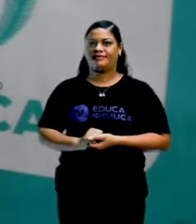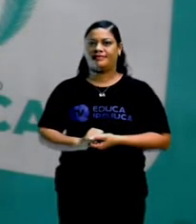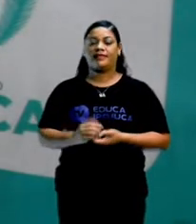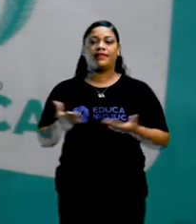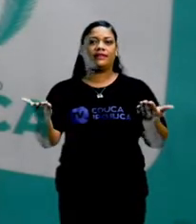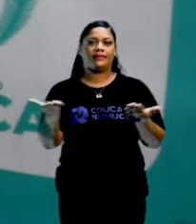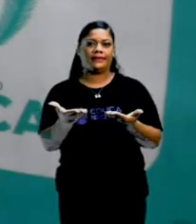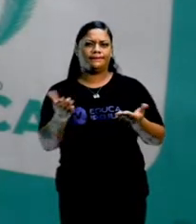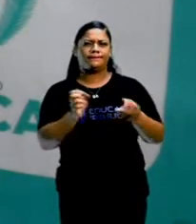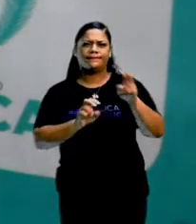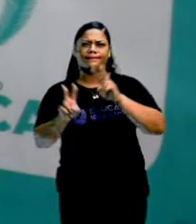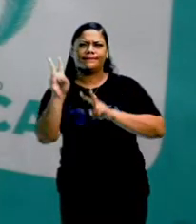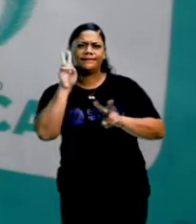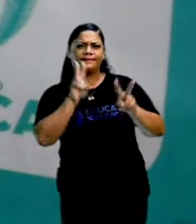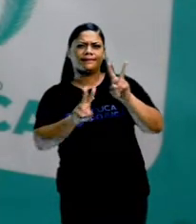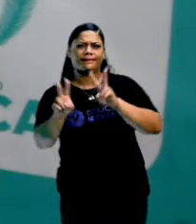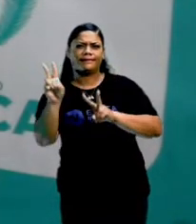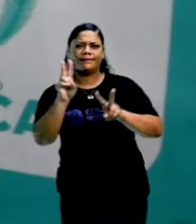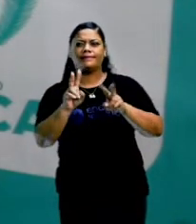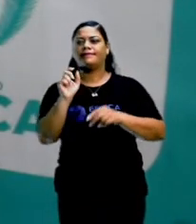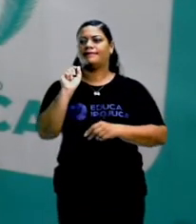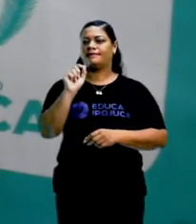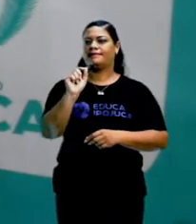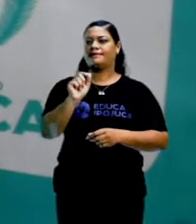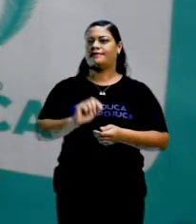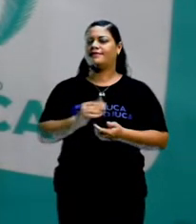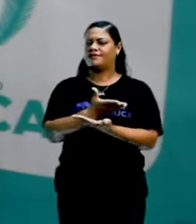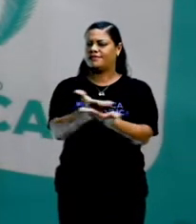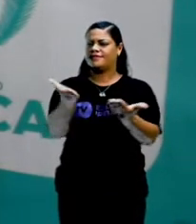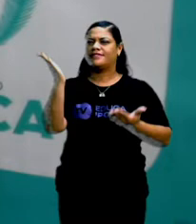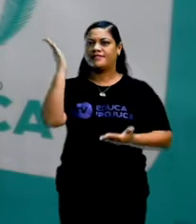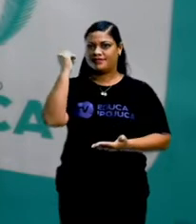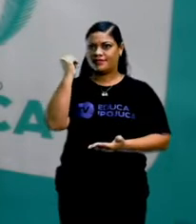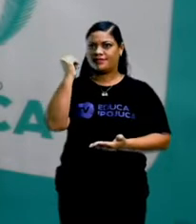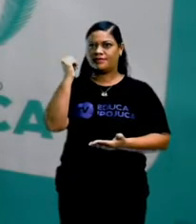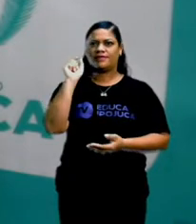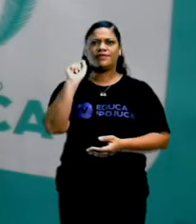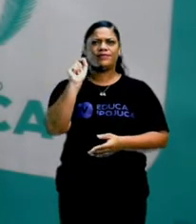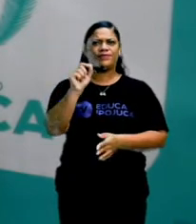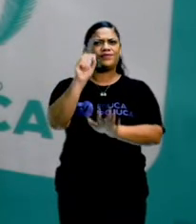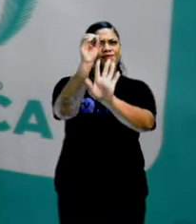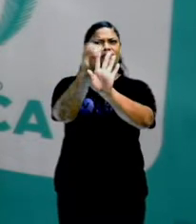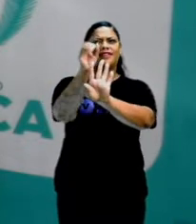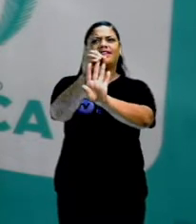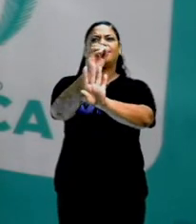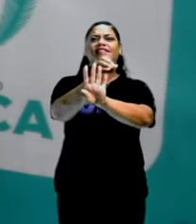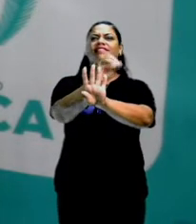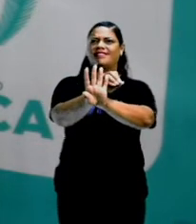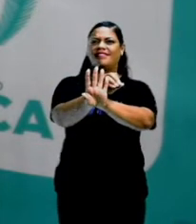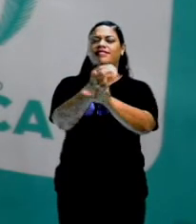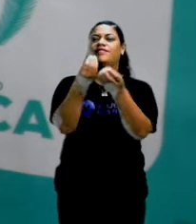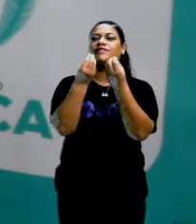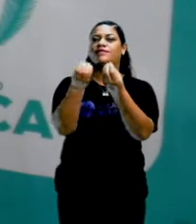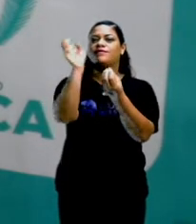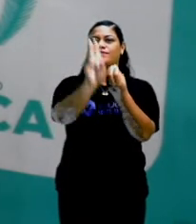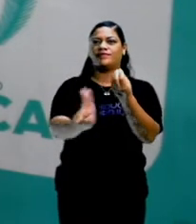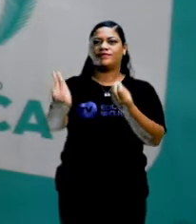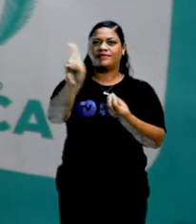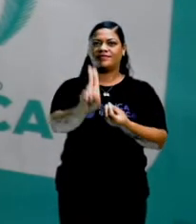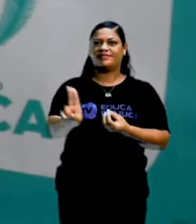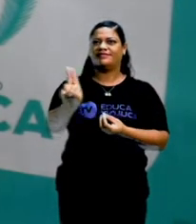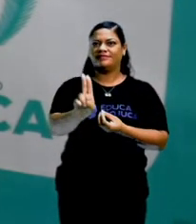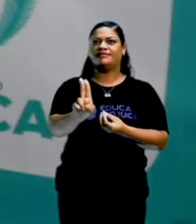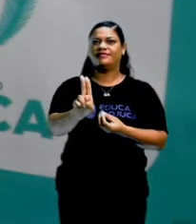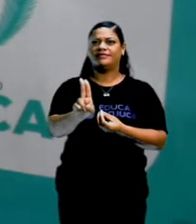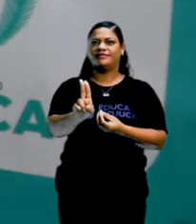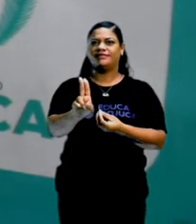Vamos agora observar que, mas você sabe o que seria um ábaco e como é que a gente utiliza ele nos